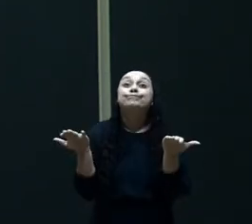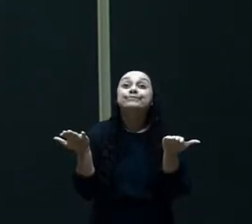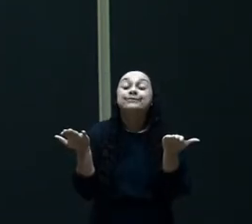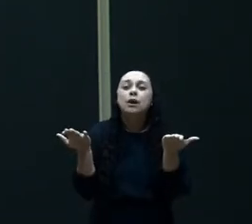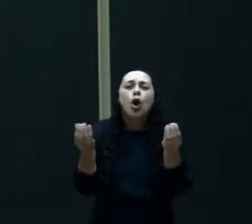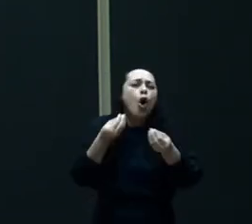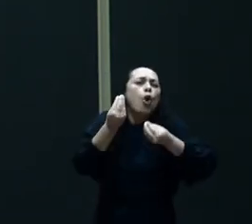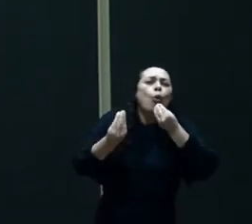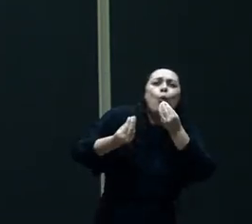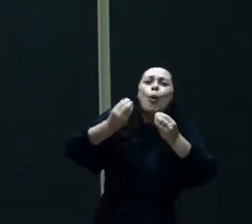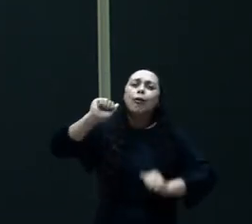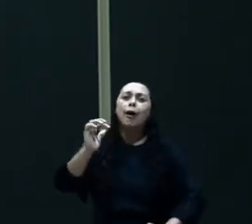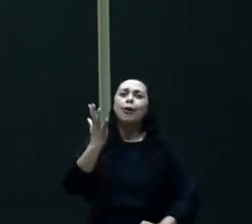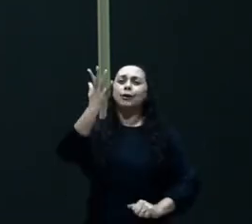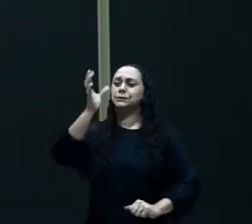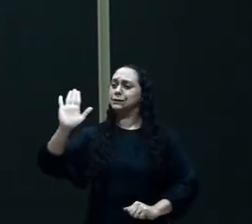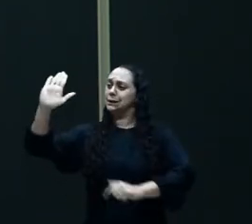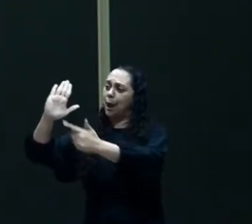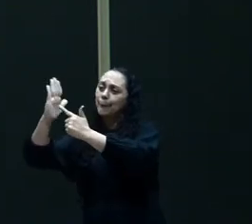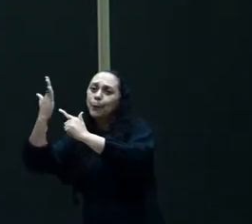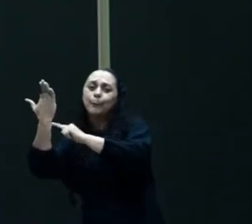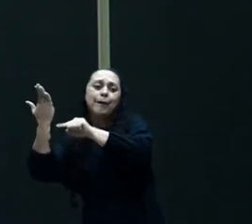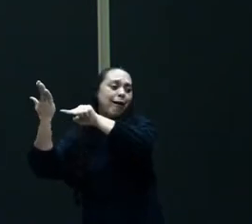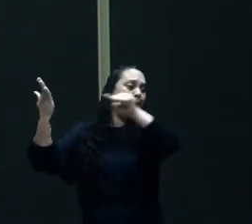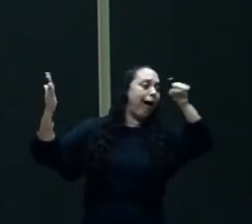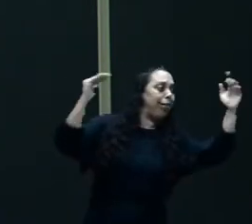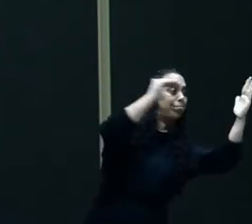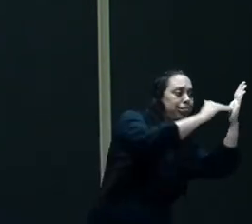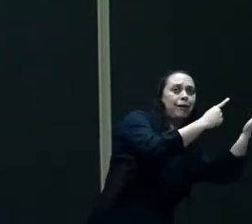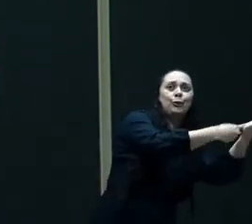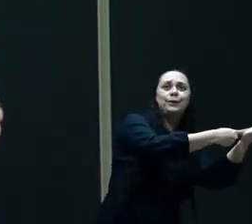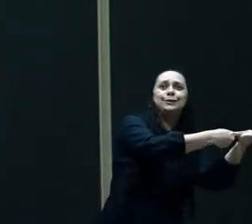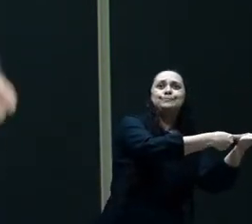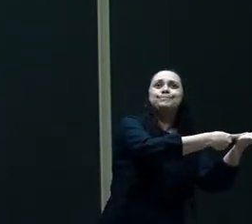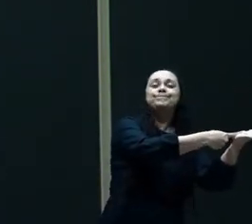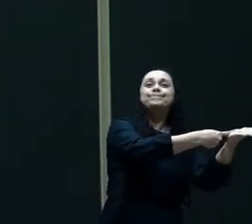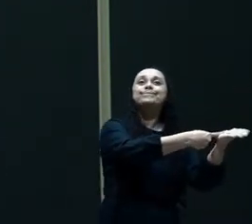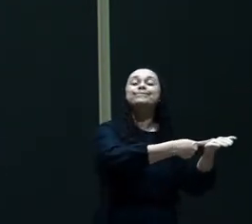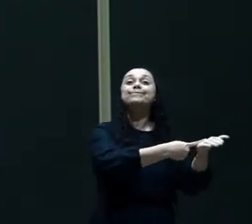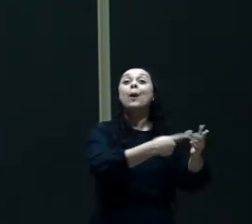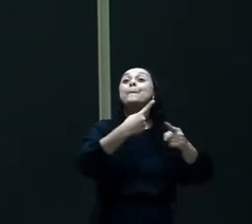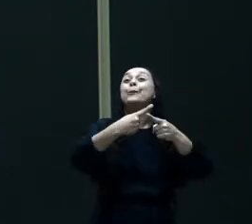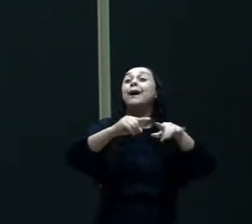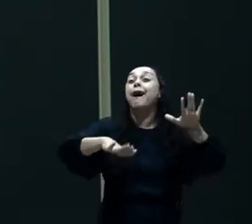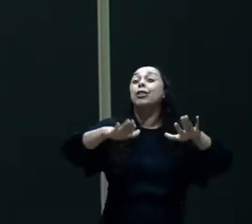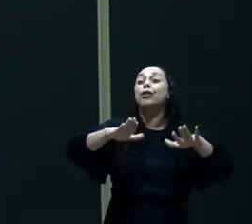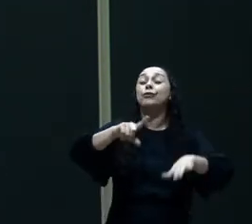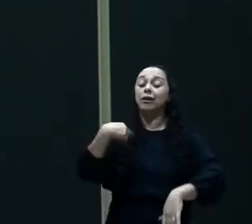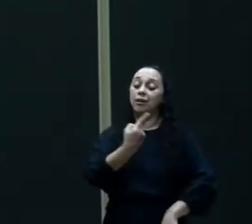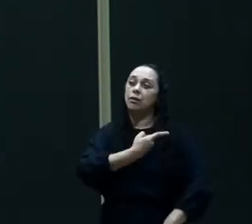forma que isso aconteceria porque quando nós recebemos uma promessa nós achamos o seguinte Deus prometeu tudo vai